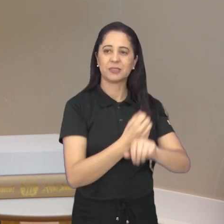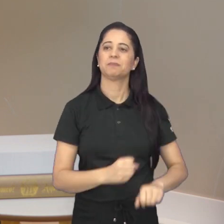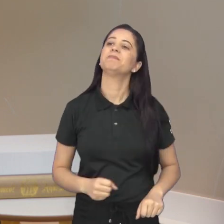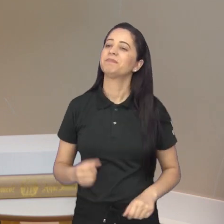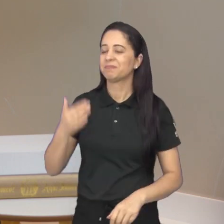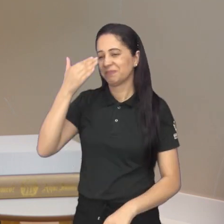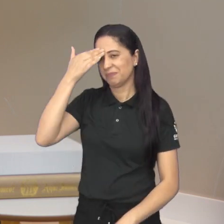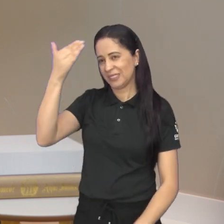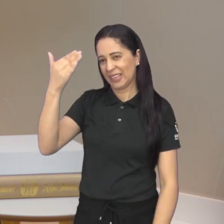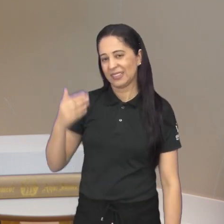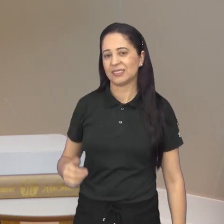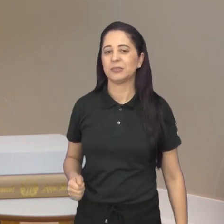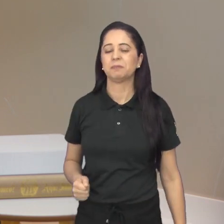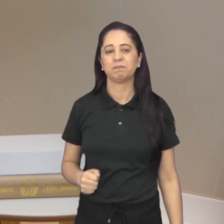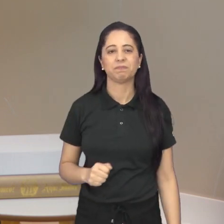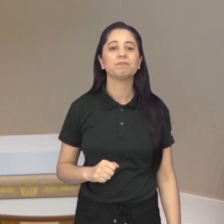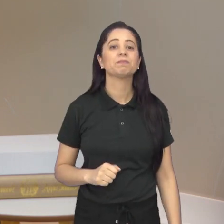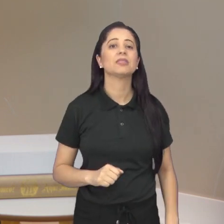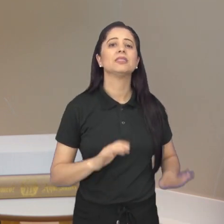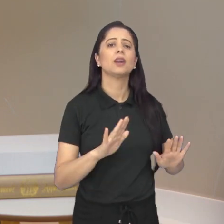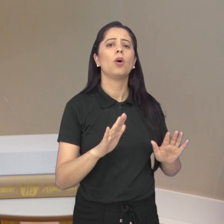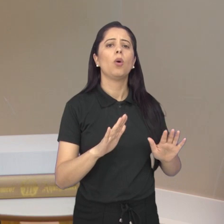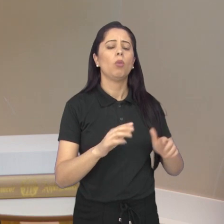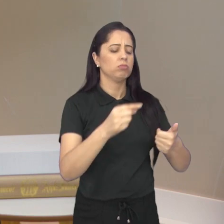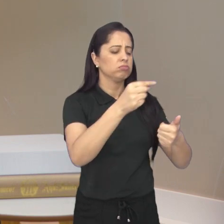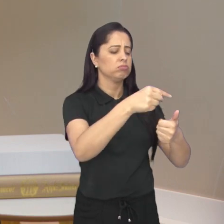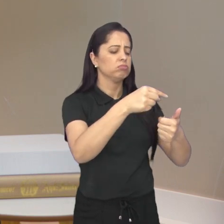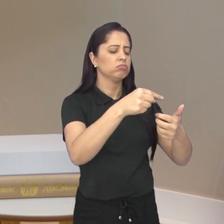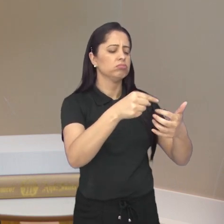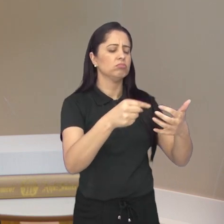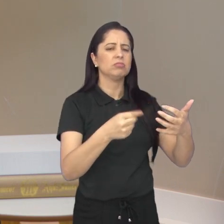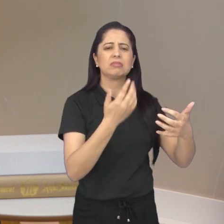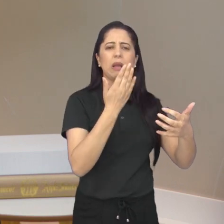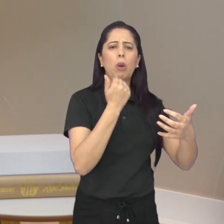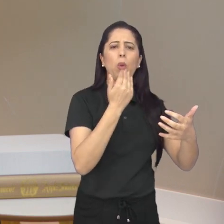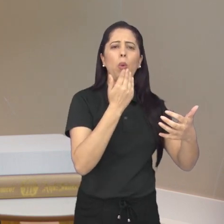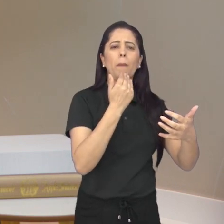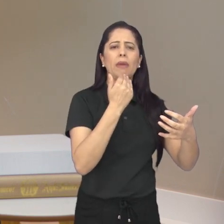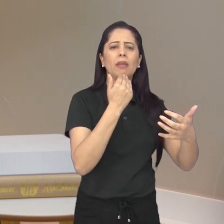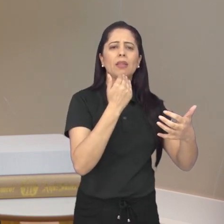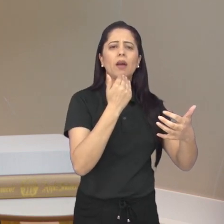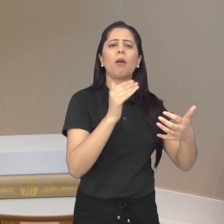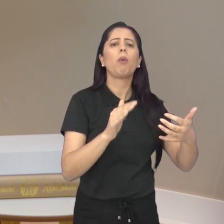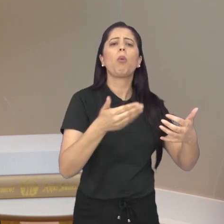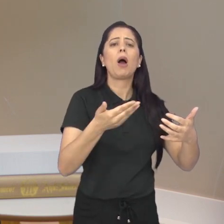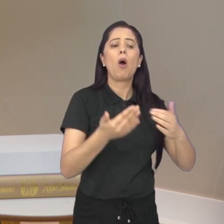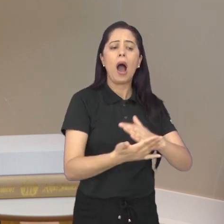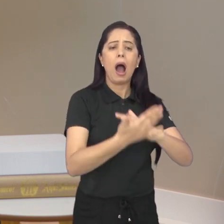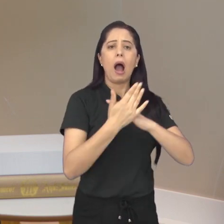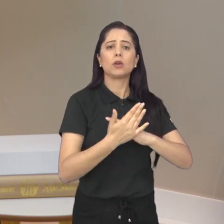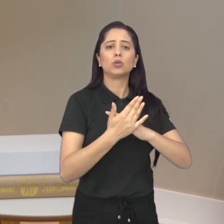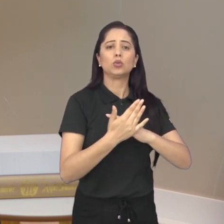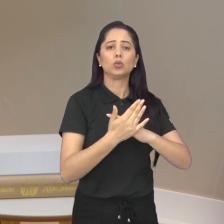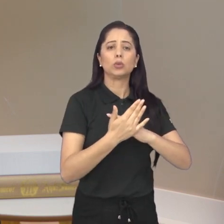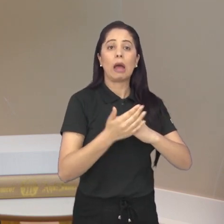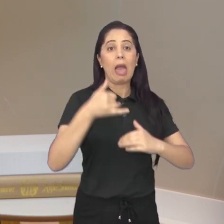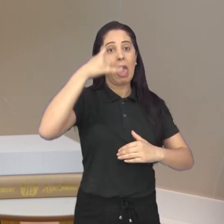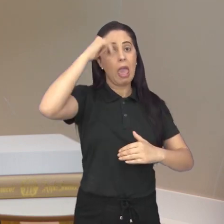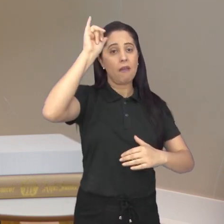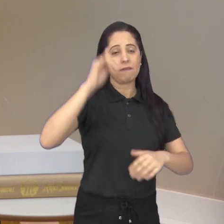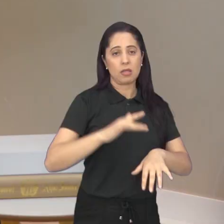Eu que agradeço. Adriana, quais alimentos que podem ajudar na prevenção do câncer de